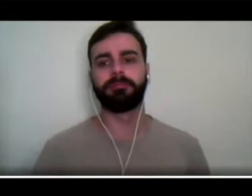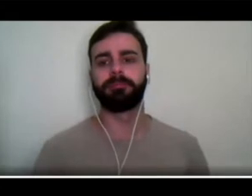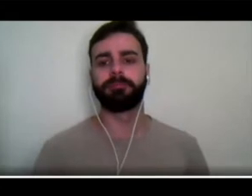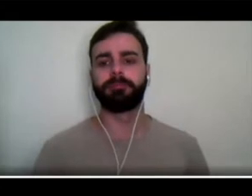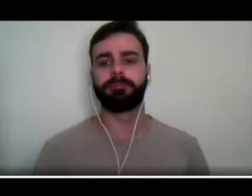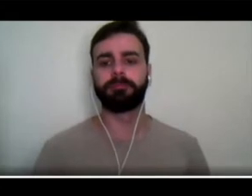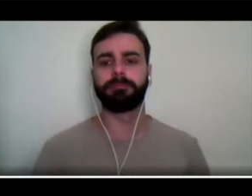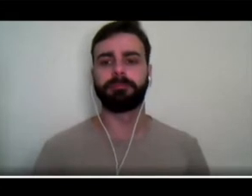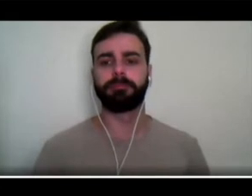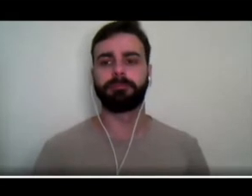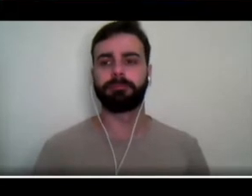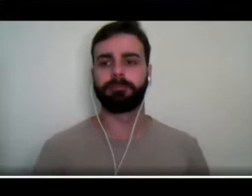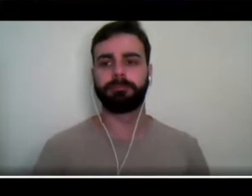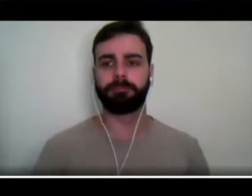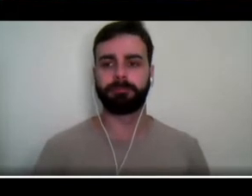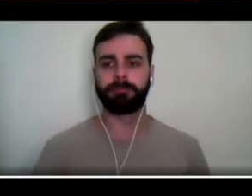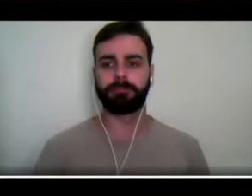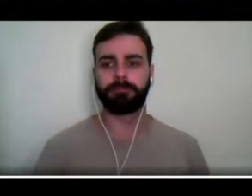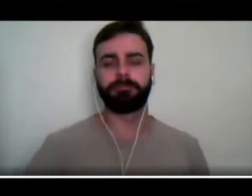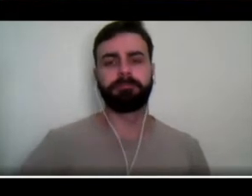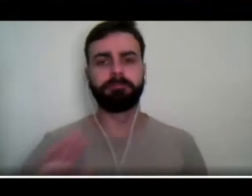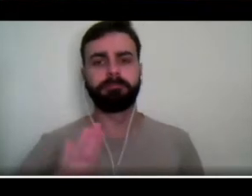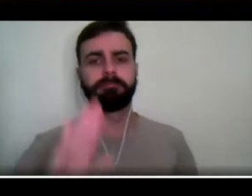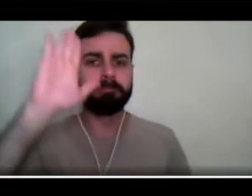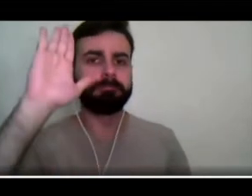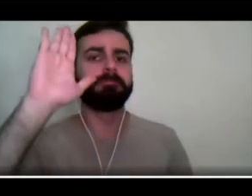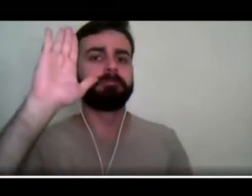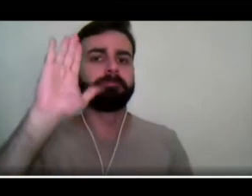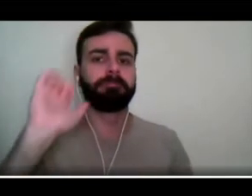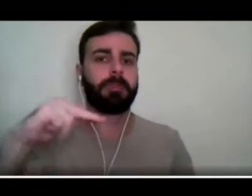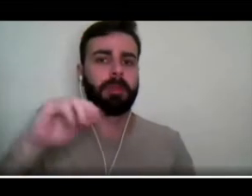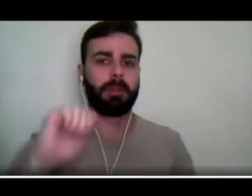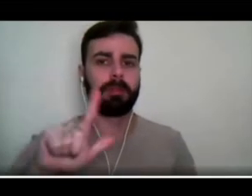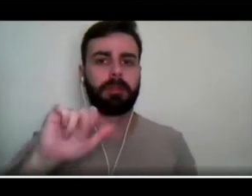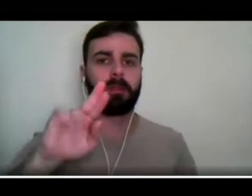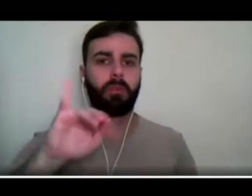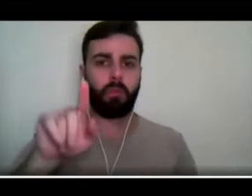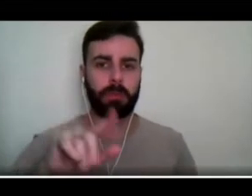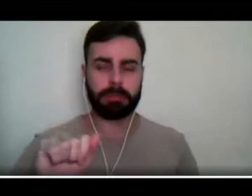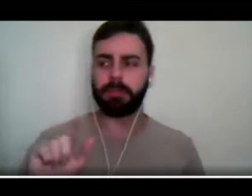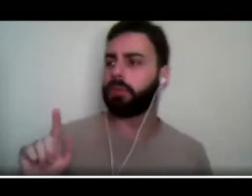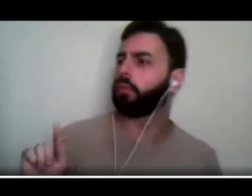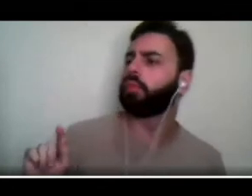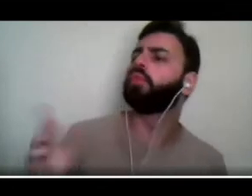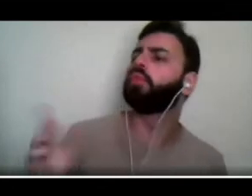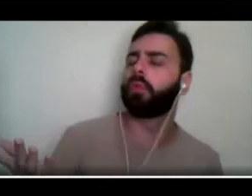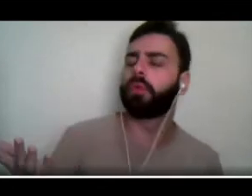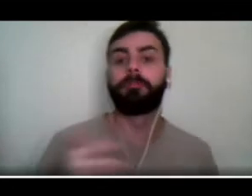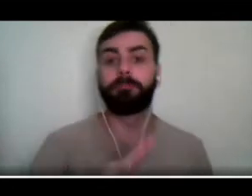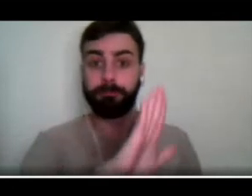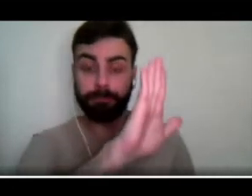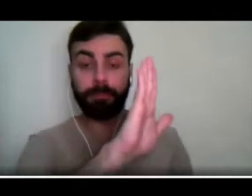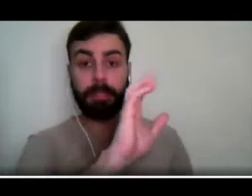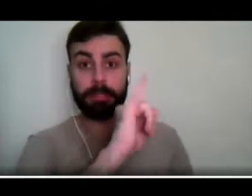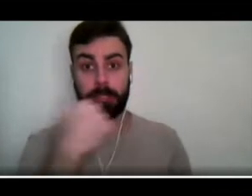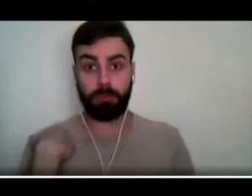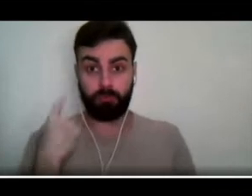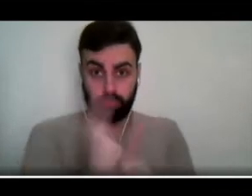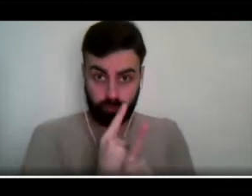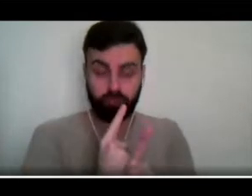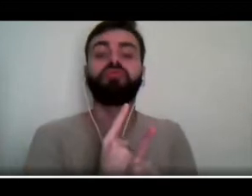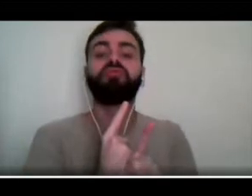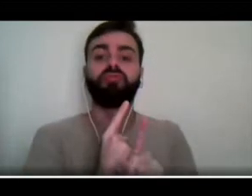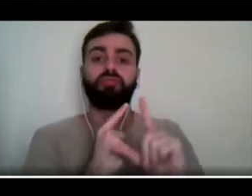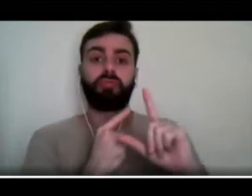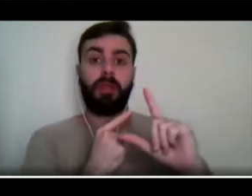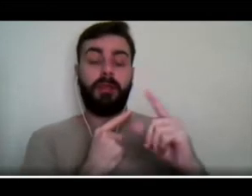Professora. Oi. Quando eu acho a aceleração e ela tem uma constante t,